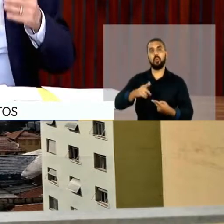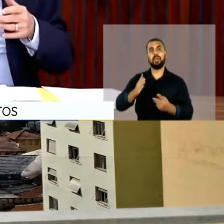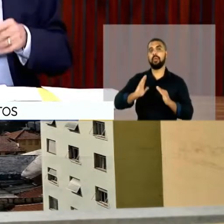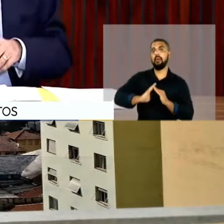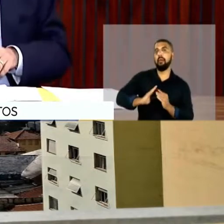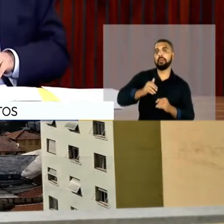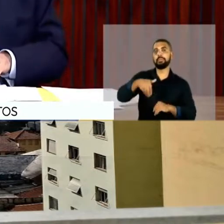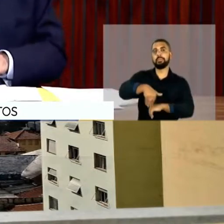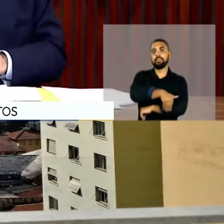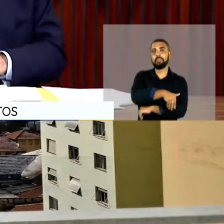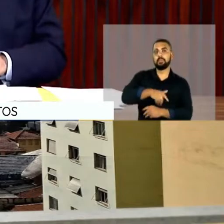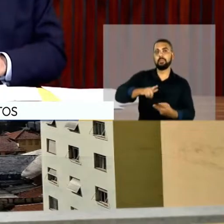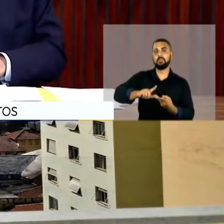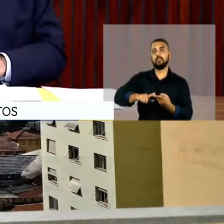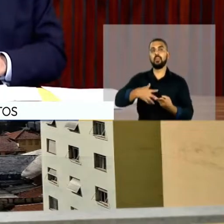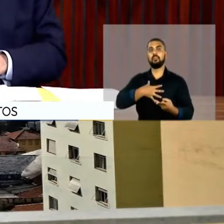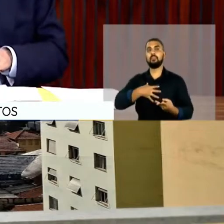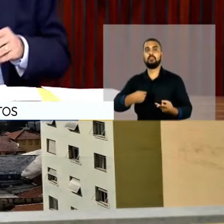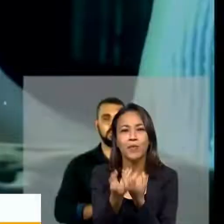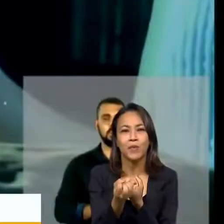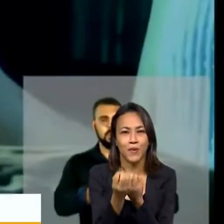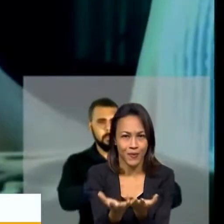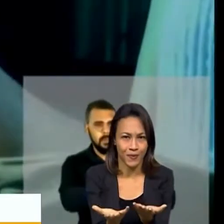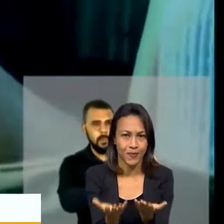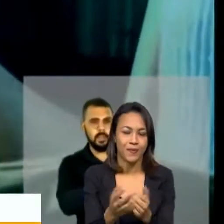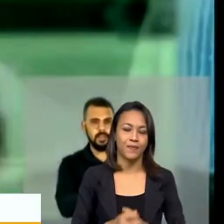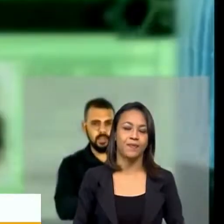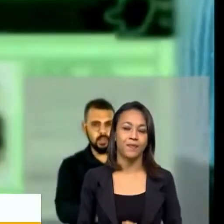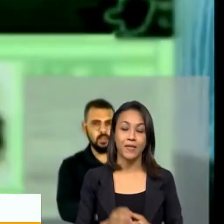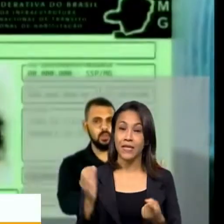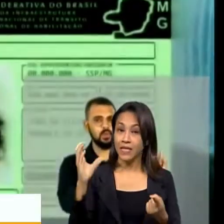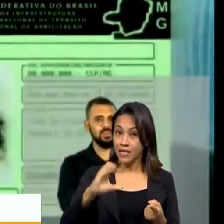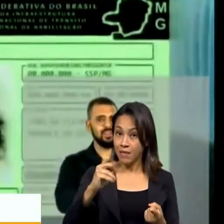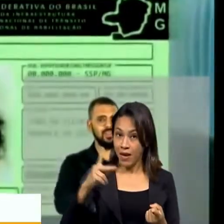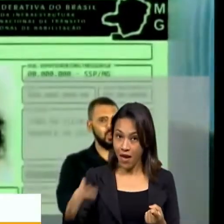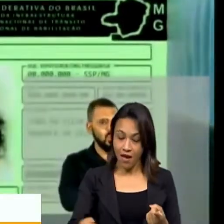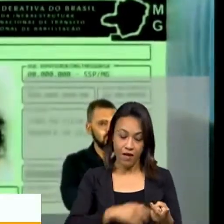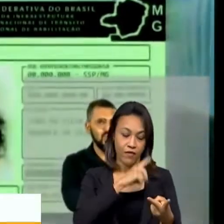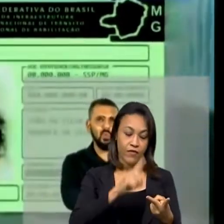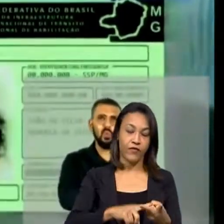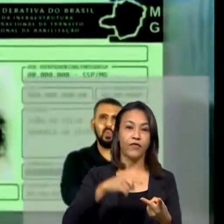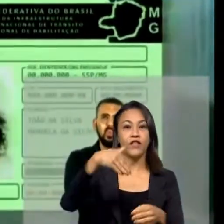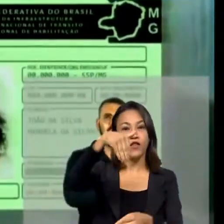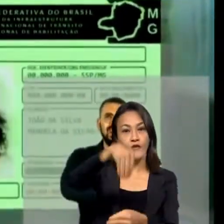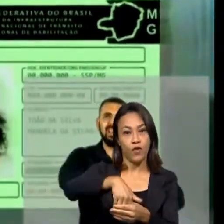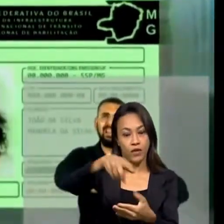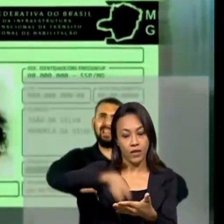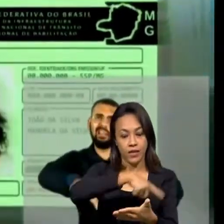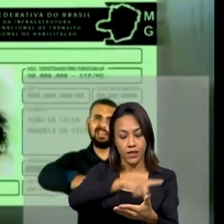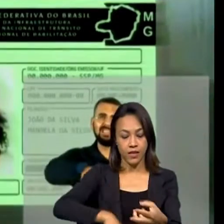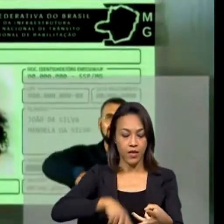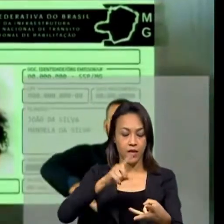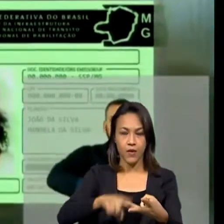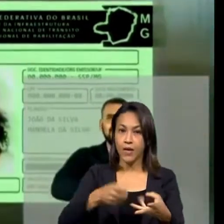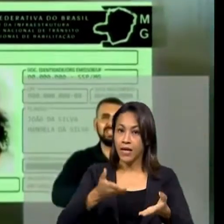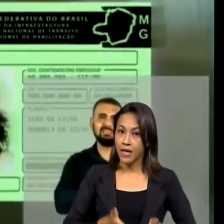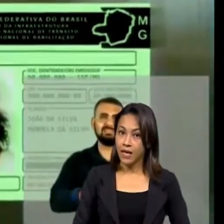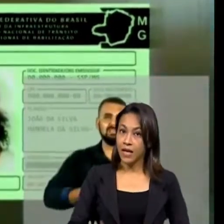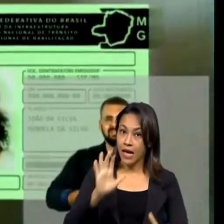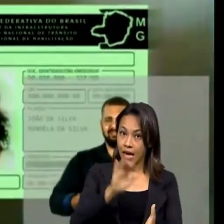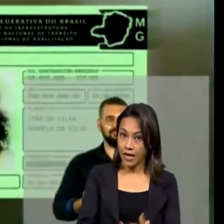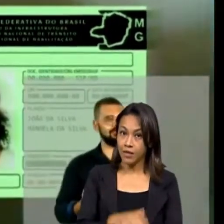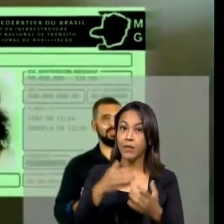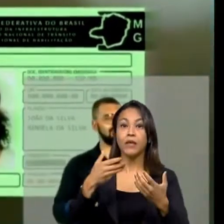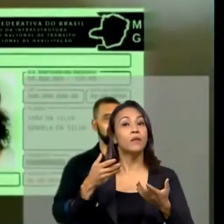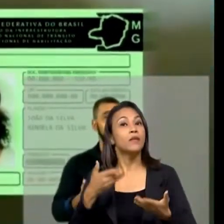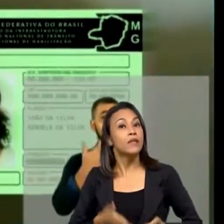da Justiça Eleitoral. Vamos acompanhar. E começa no próximo mês mais uma etapa da implantação do Documento Nacional